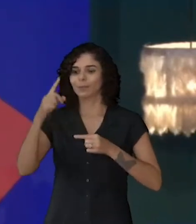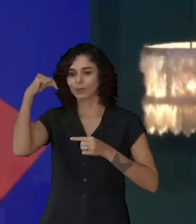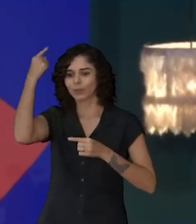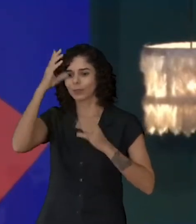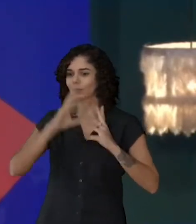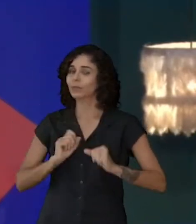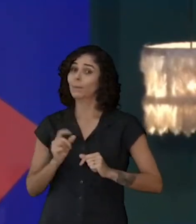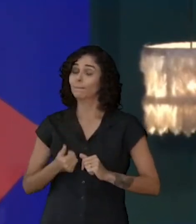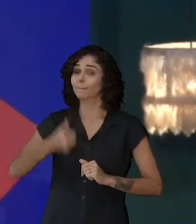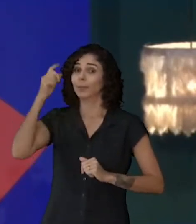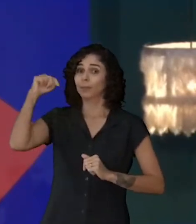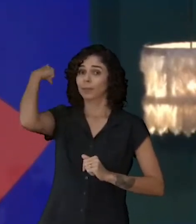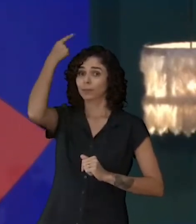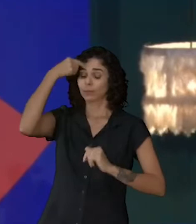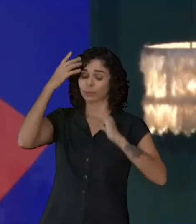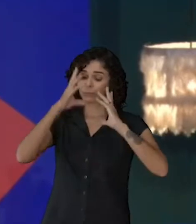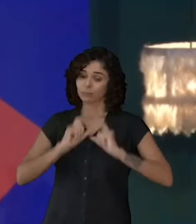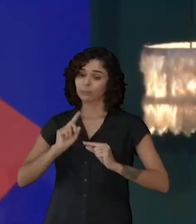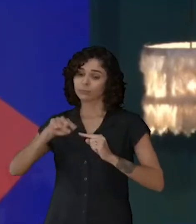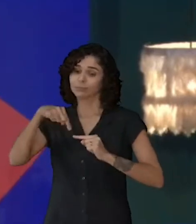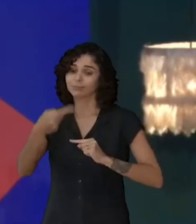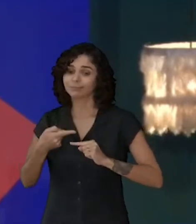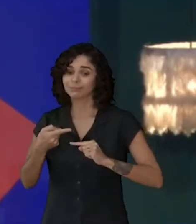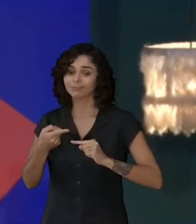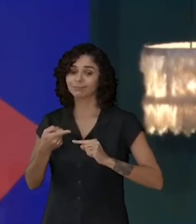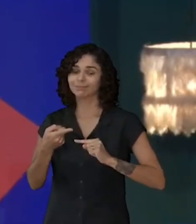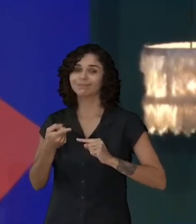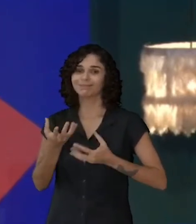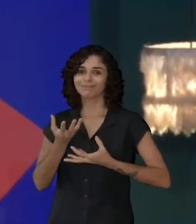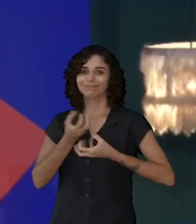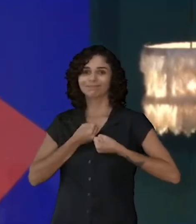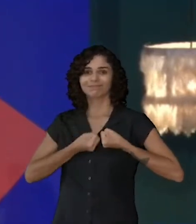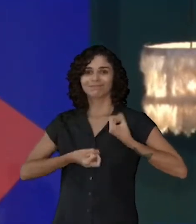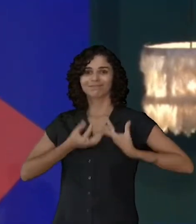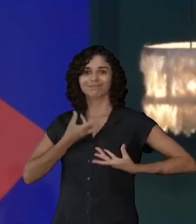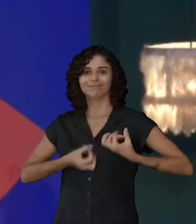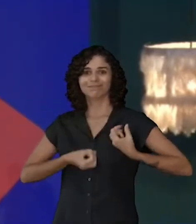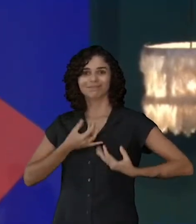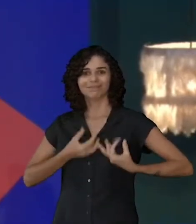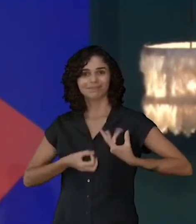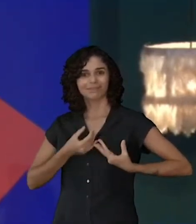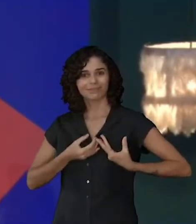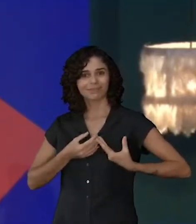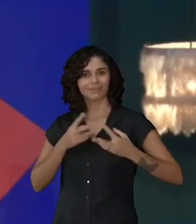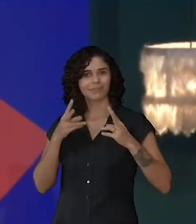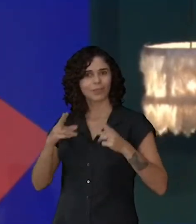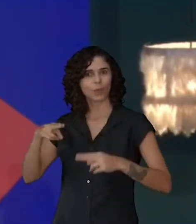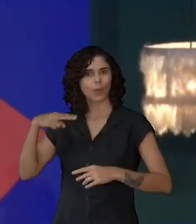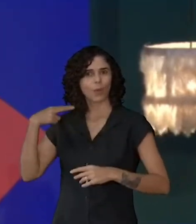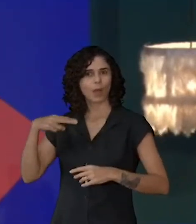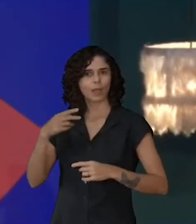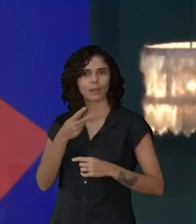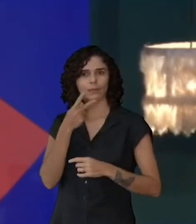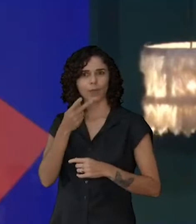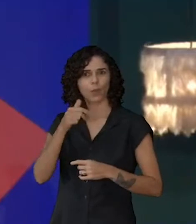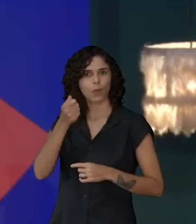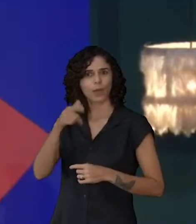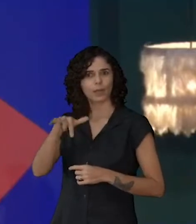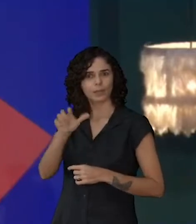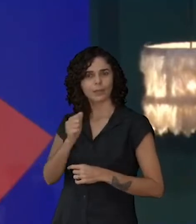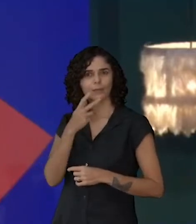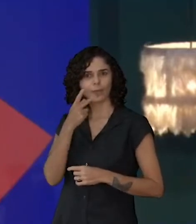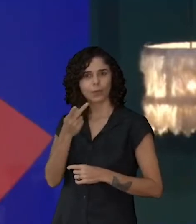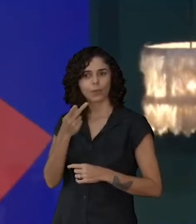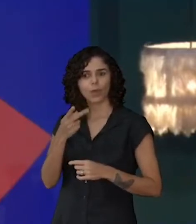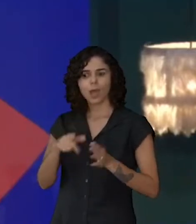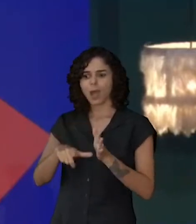As coisas de antes, como a Ana falou, precisam ser abandonadas. E até